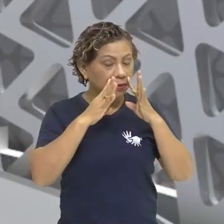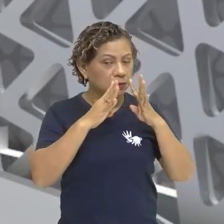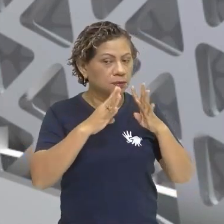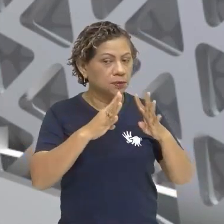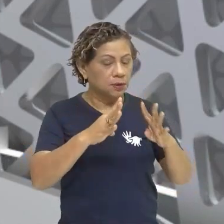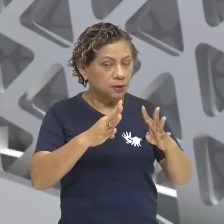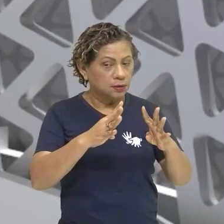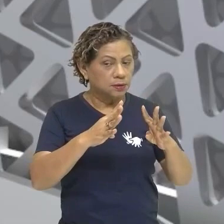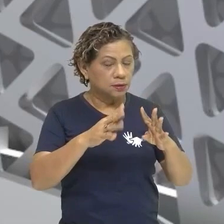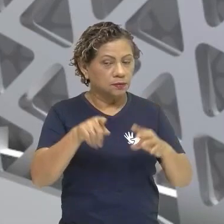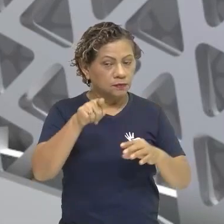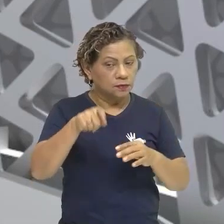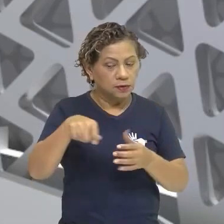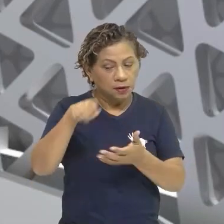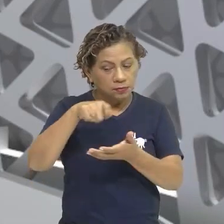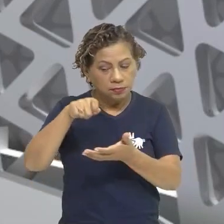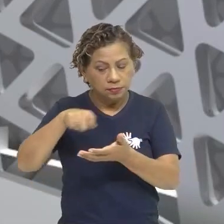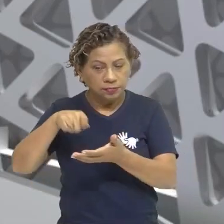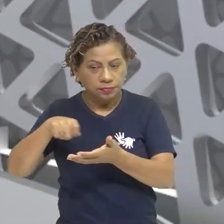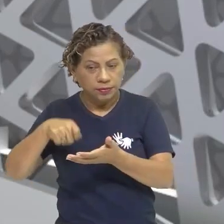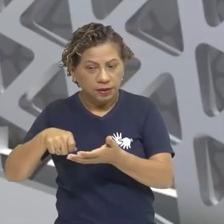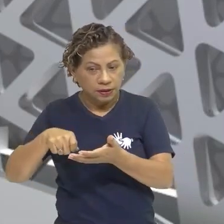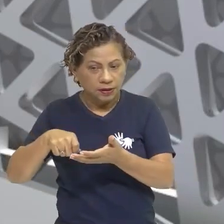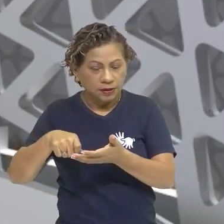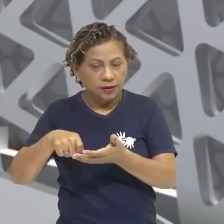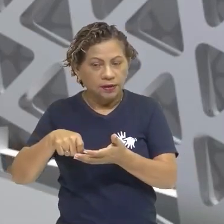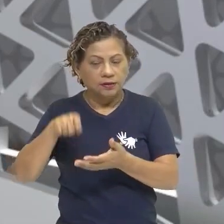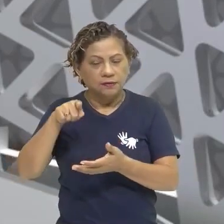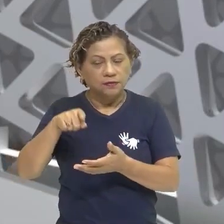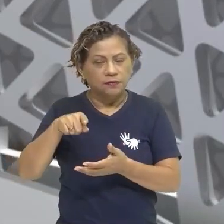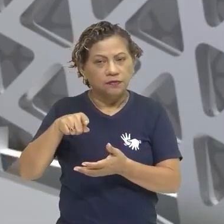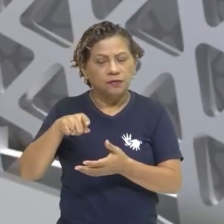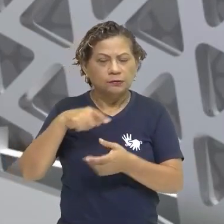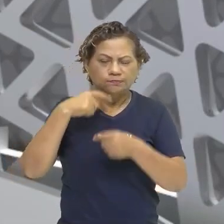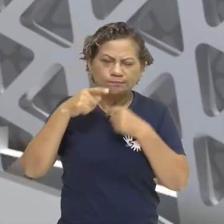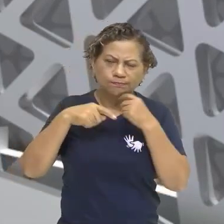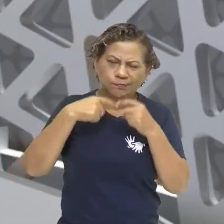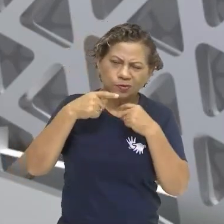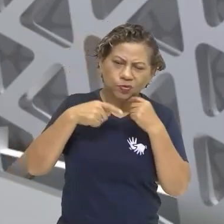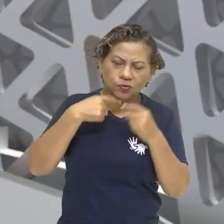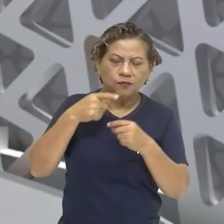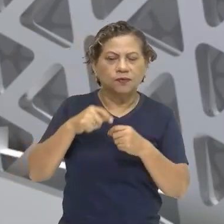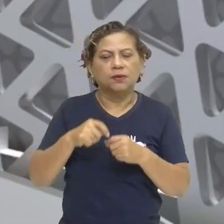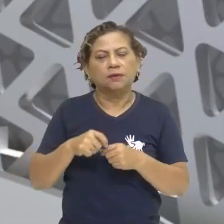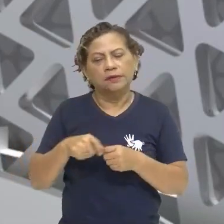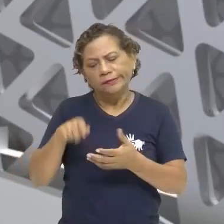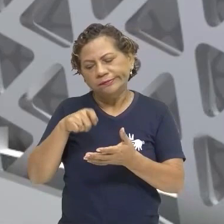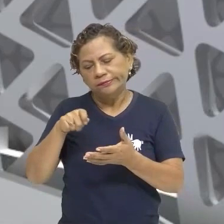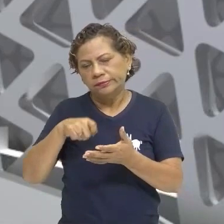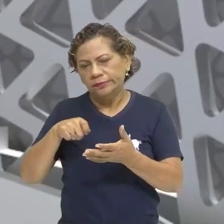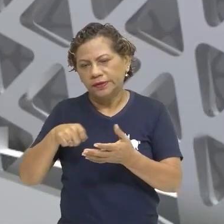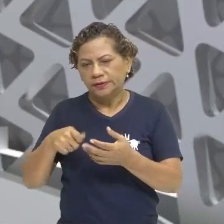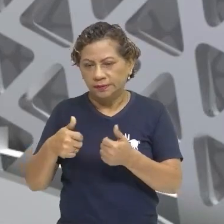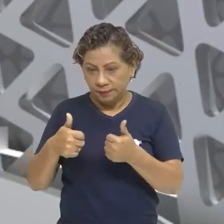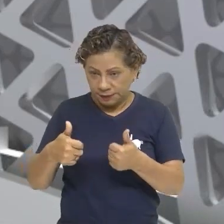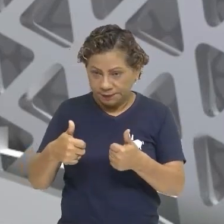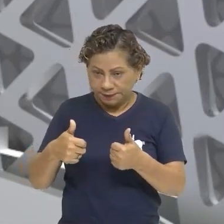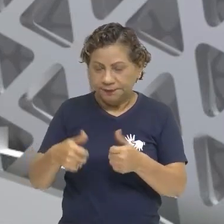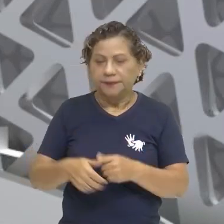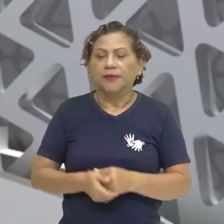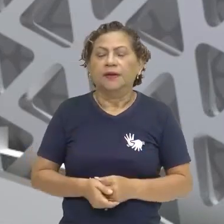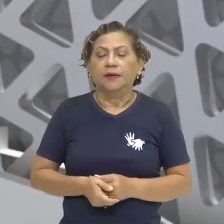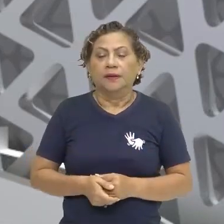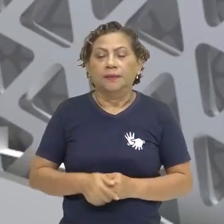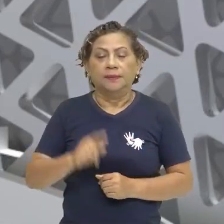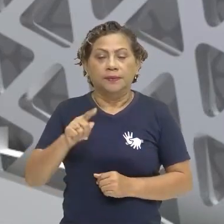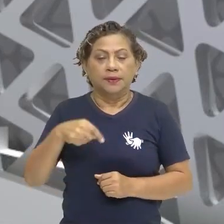né? Anote todos os pontos que, por acaso, ainda restarem dúvidas, está bem? Para podermos